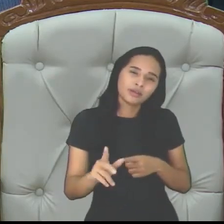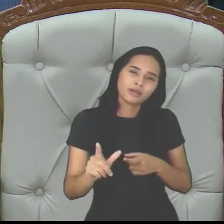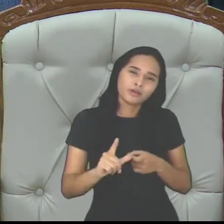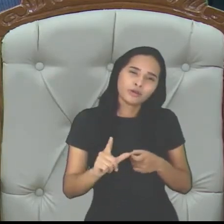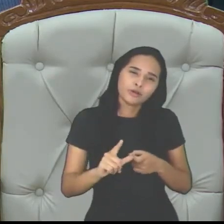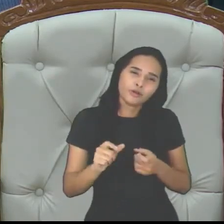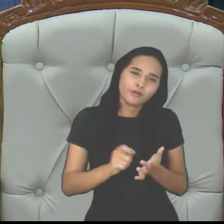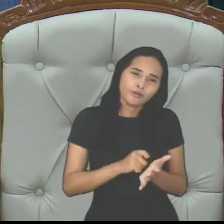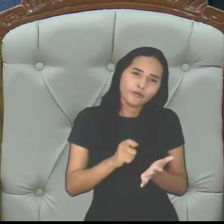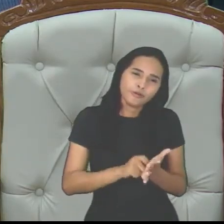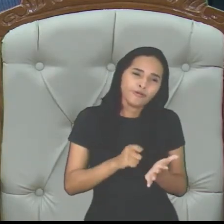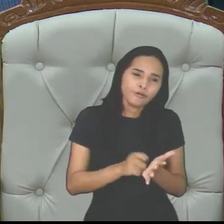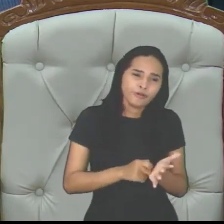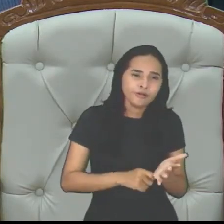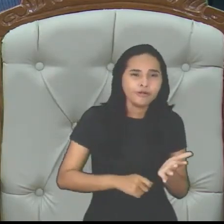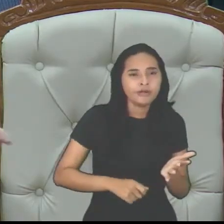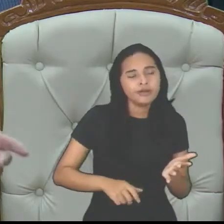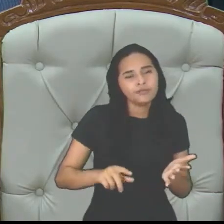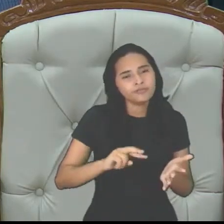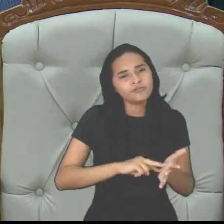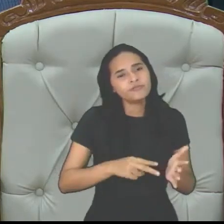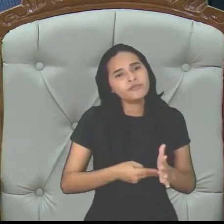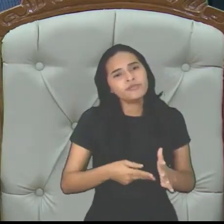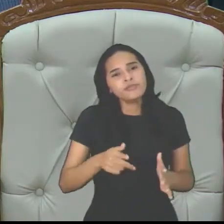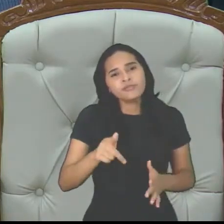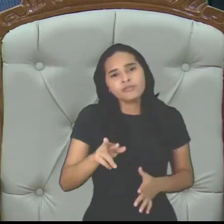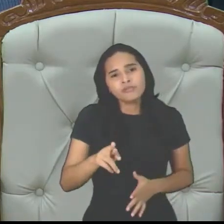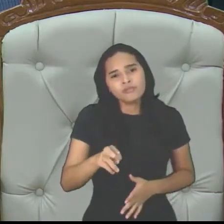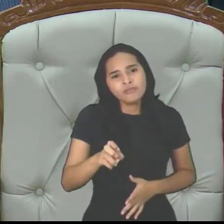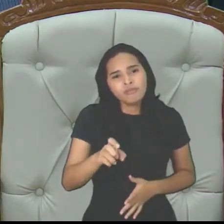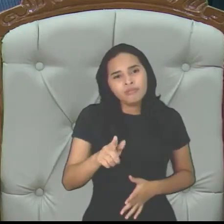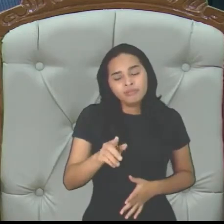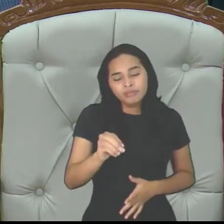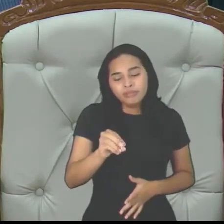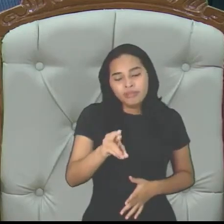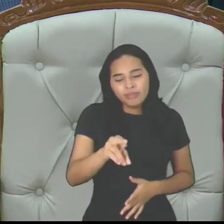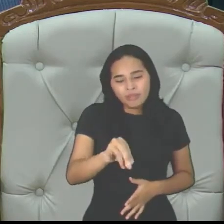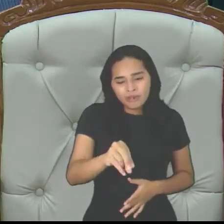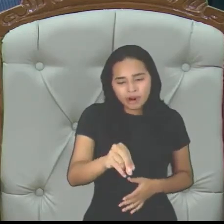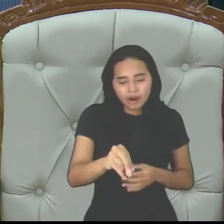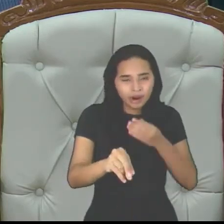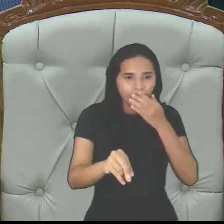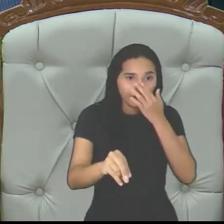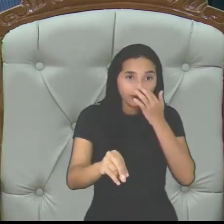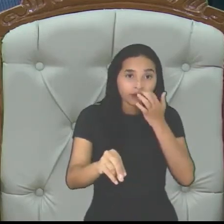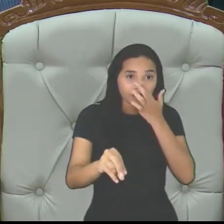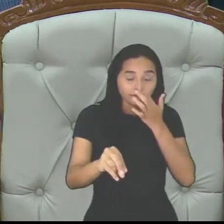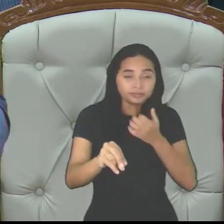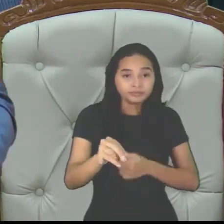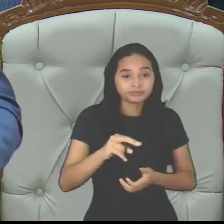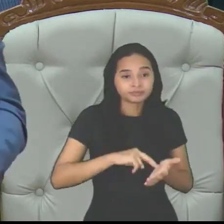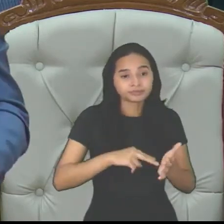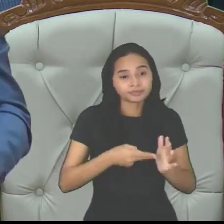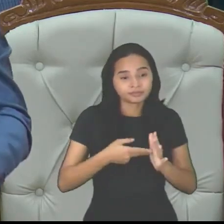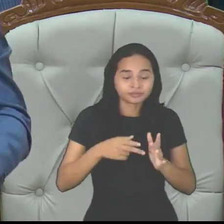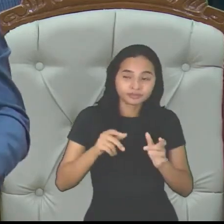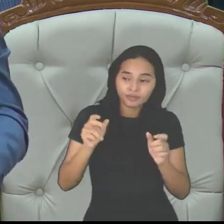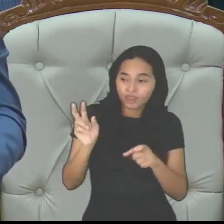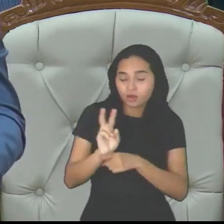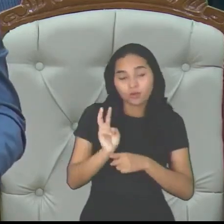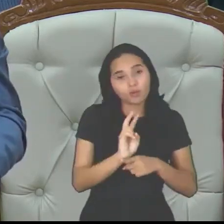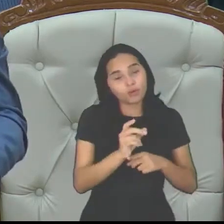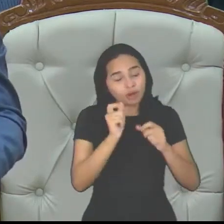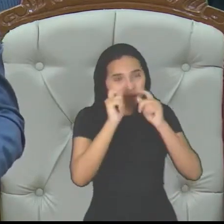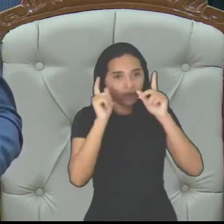o verbo gregorio, que significa estar acordado e alerta. Não que você esteja acordado